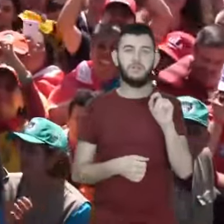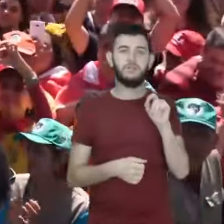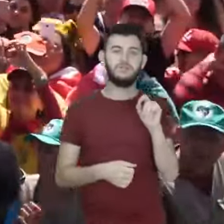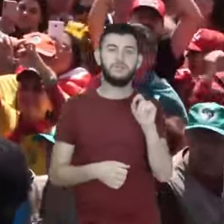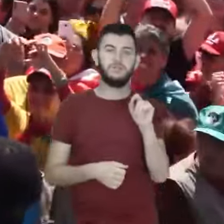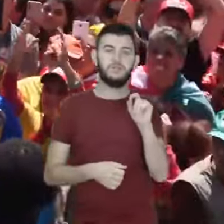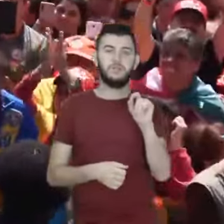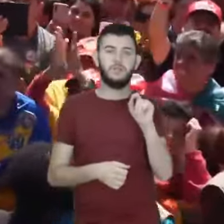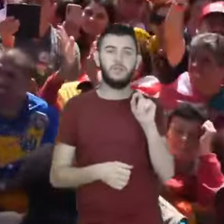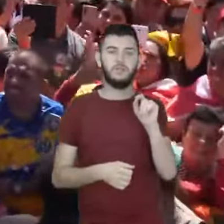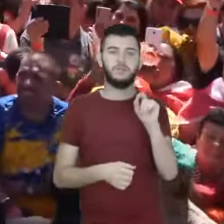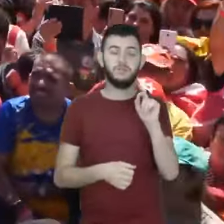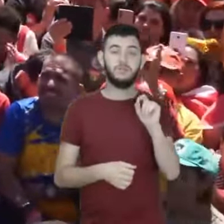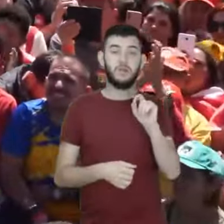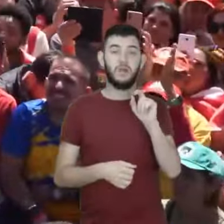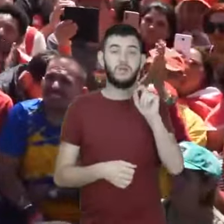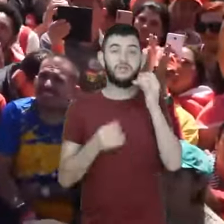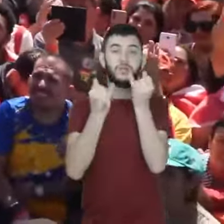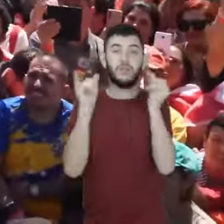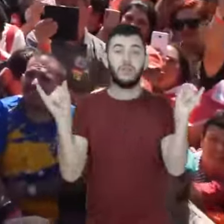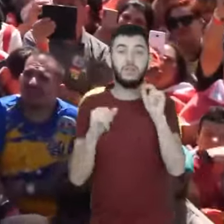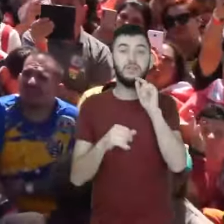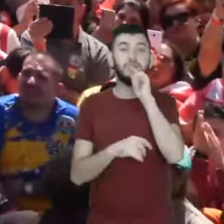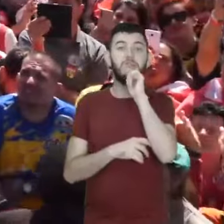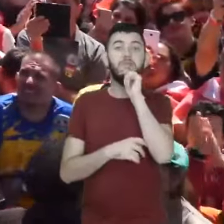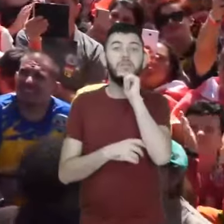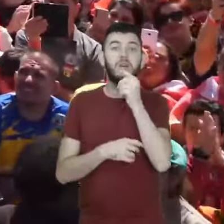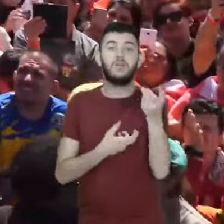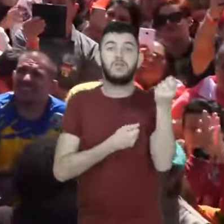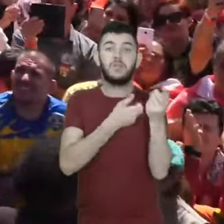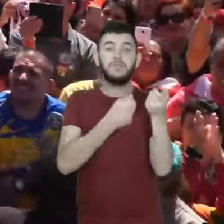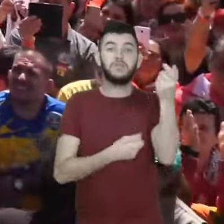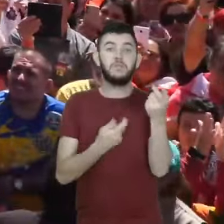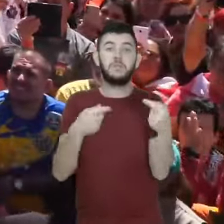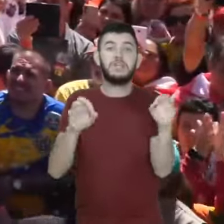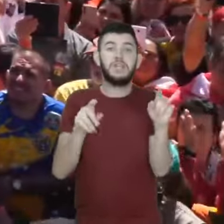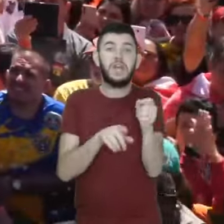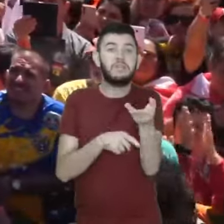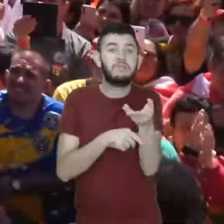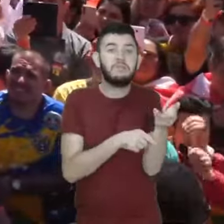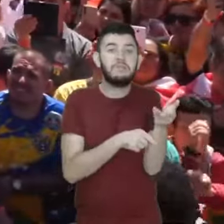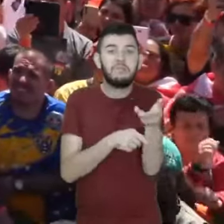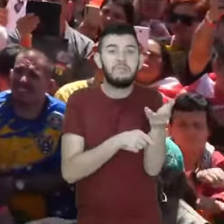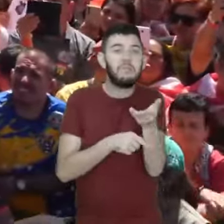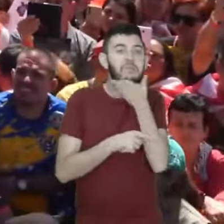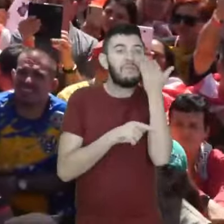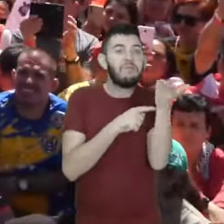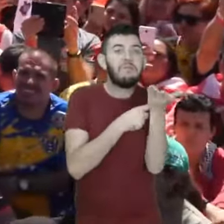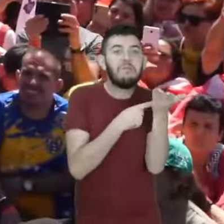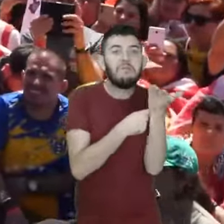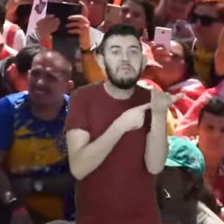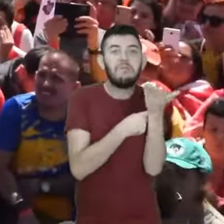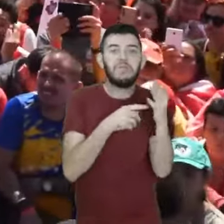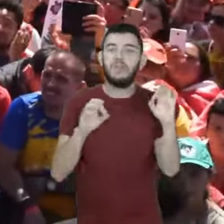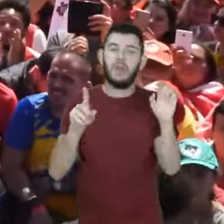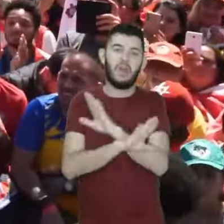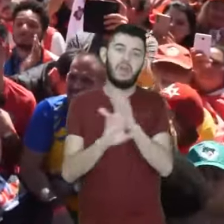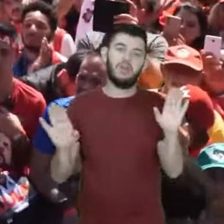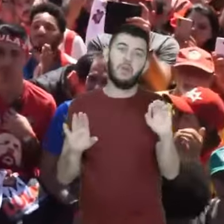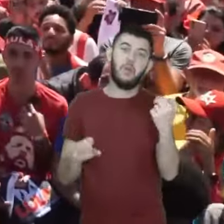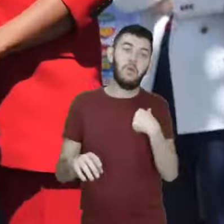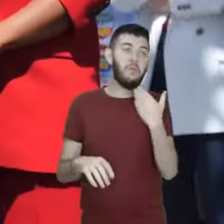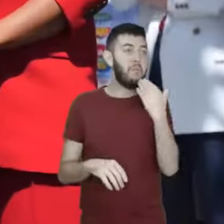vai ficar mendigando um favor a ninguém, e muito menos do Estado. Muito menos do Estado. A gente não